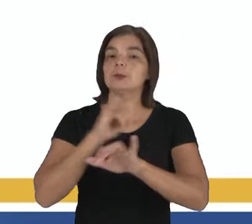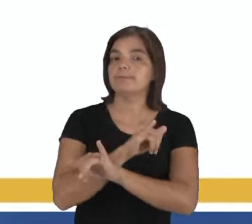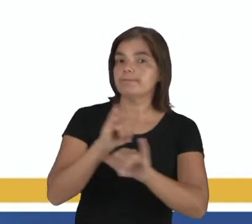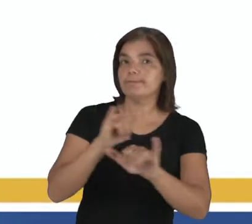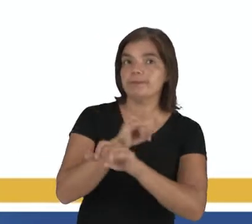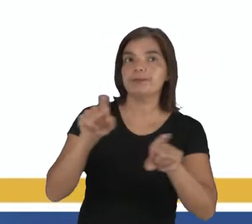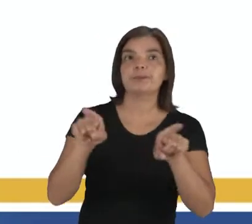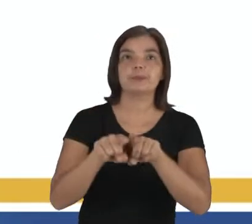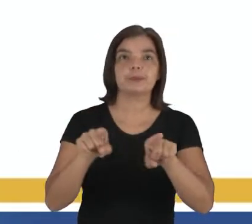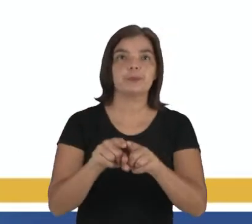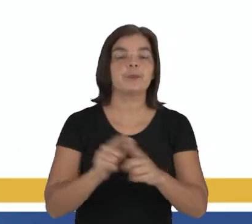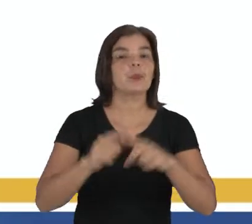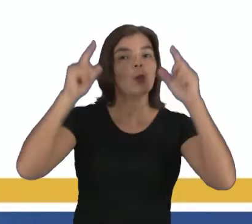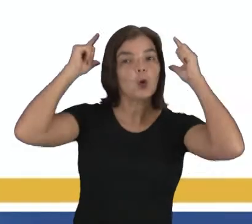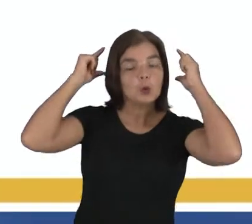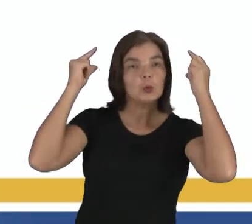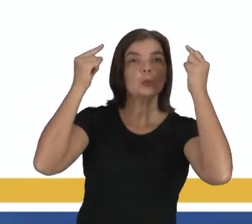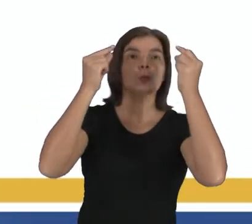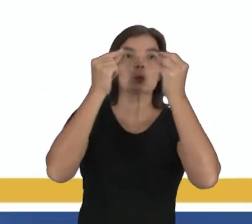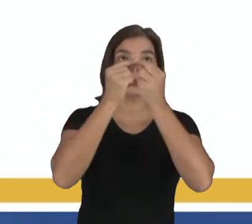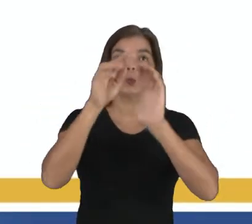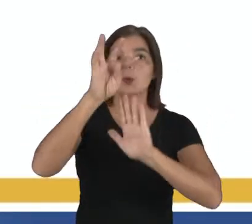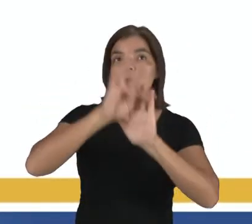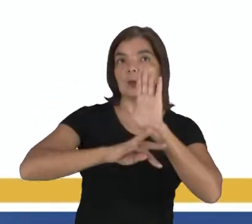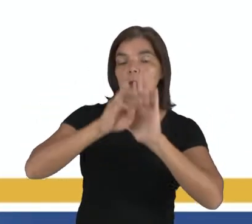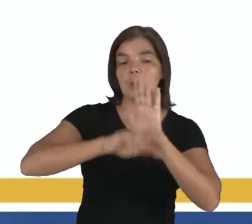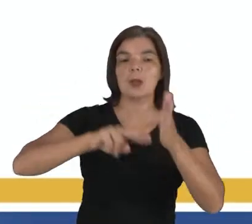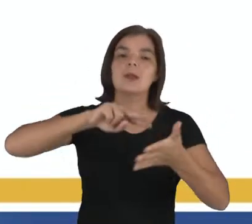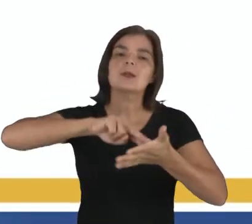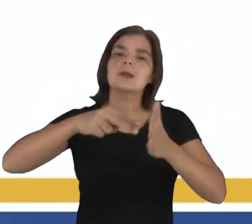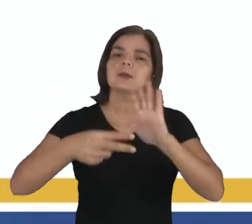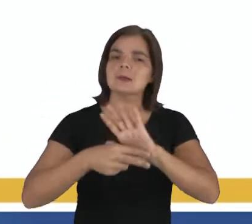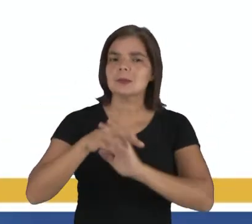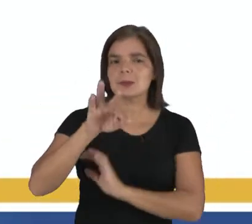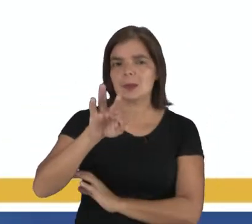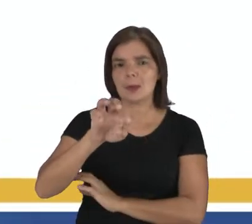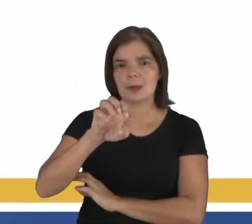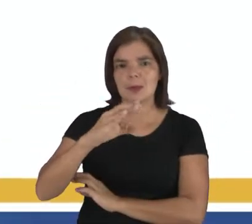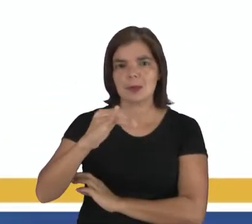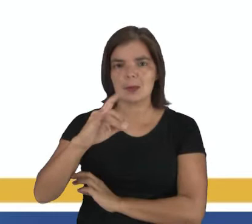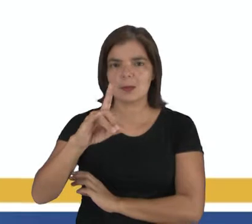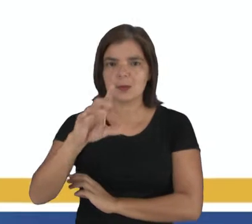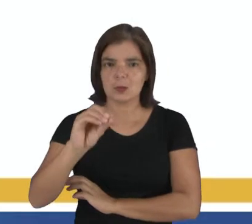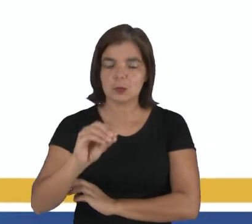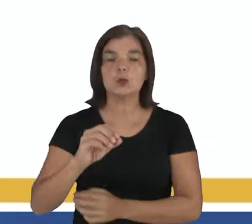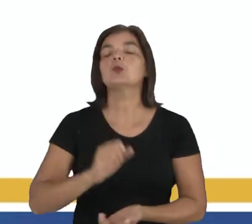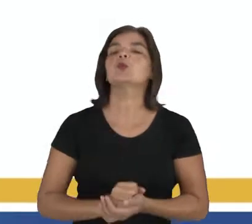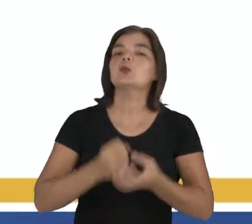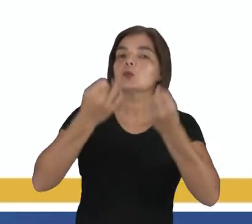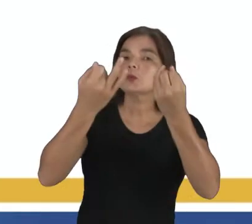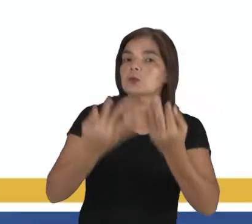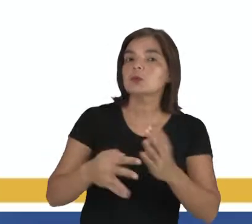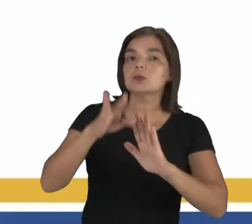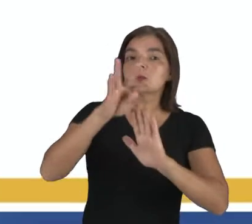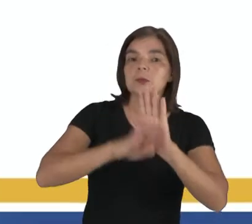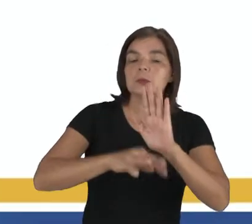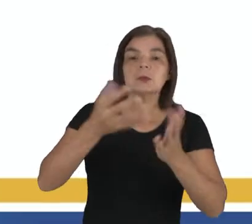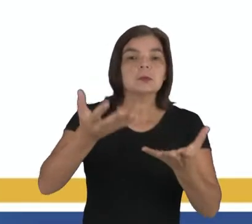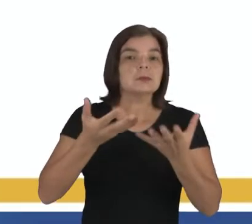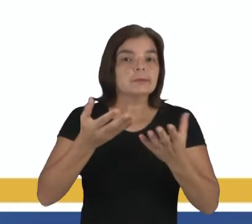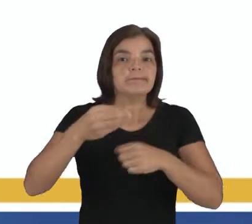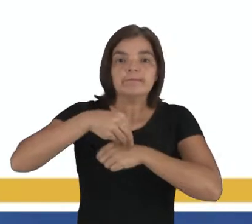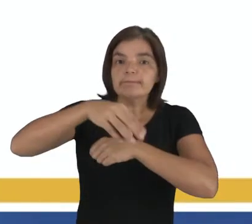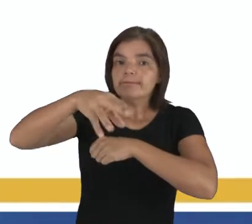Do grego, a palavra texto significa tecido. Muito bem. Quando falamos em texto, falamos naquilo que